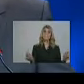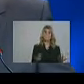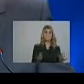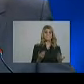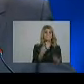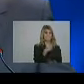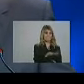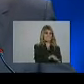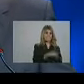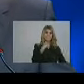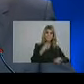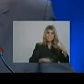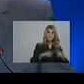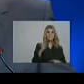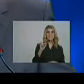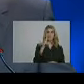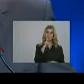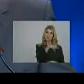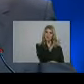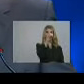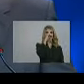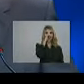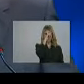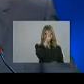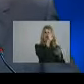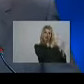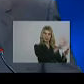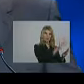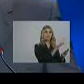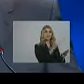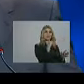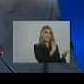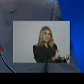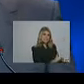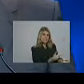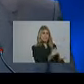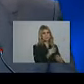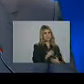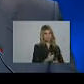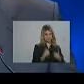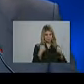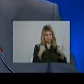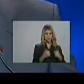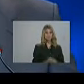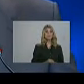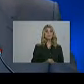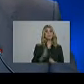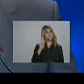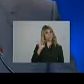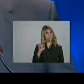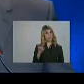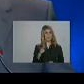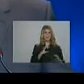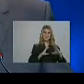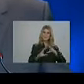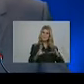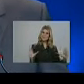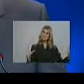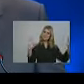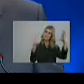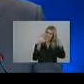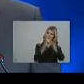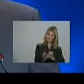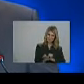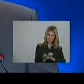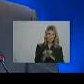Flávio Bolsonaro, ele foi levado para o hospital, passa por exames e está bem. O Grupo Bandeirantes de Comunicação encerra a transmissão